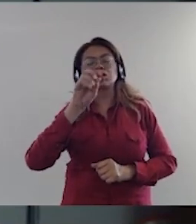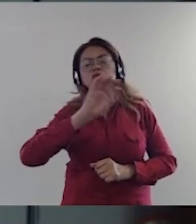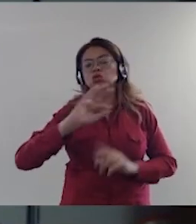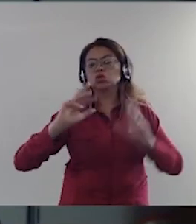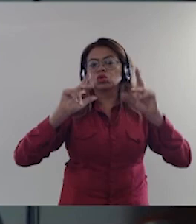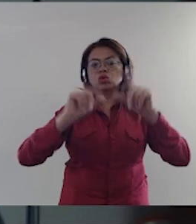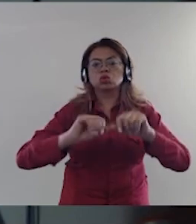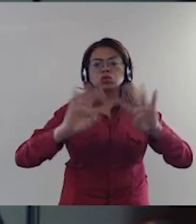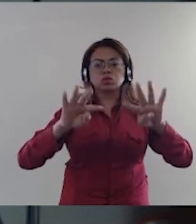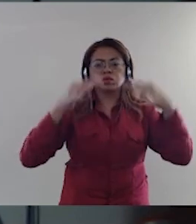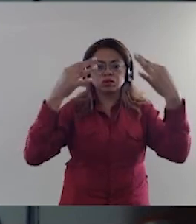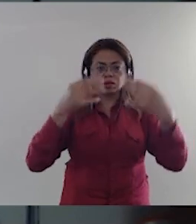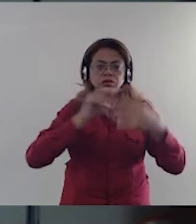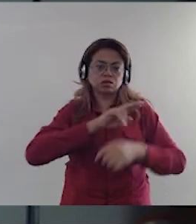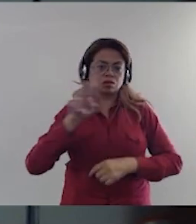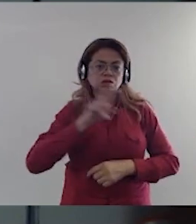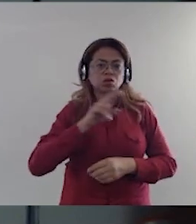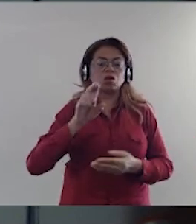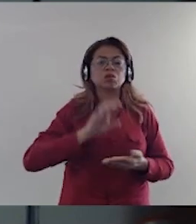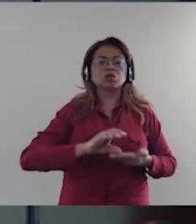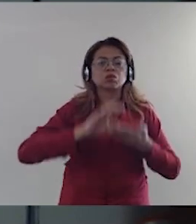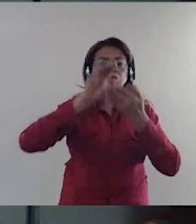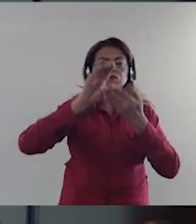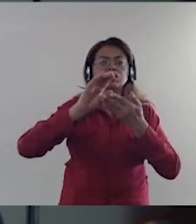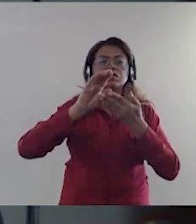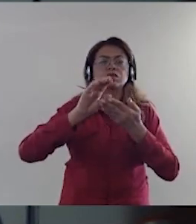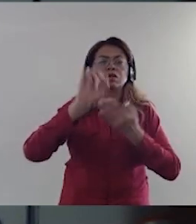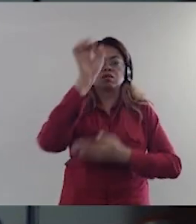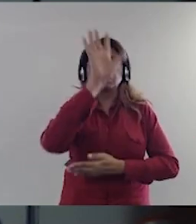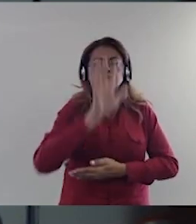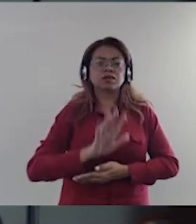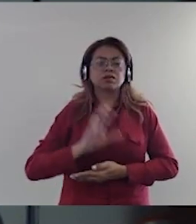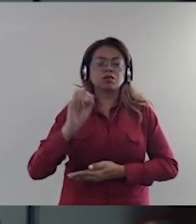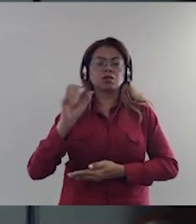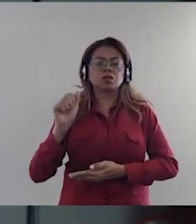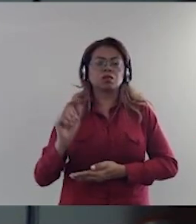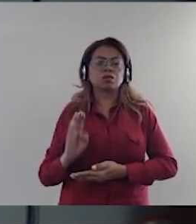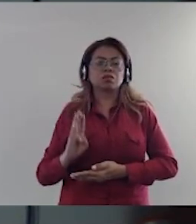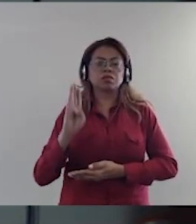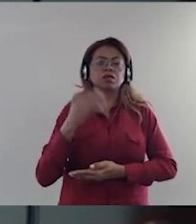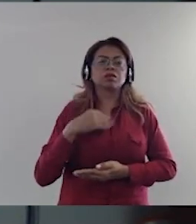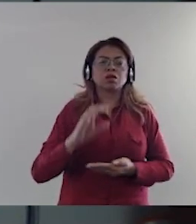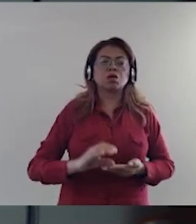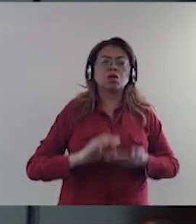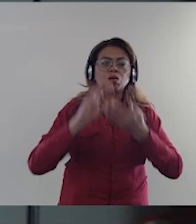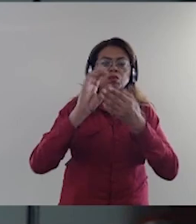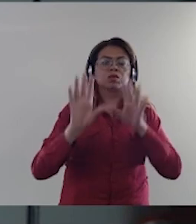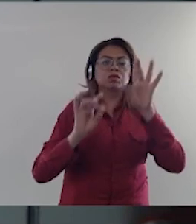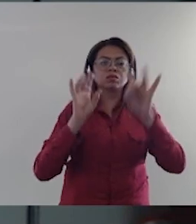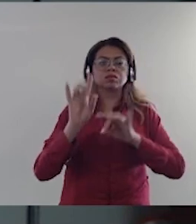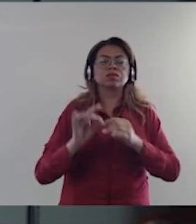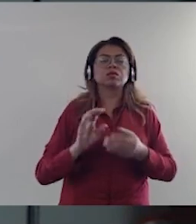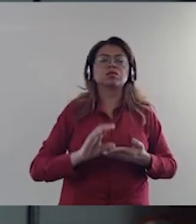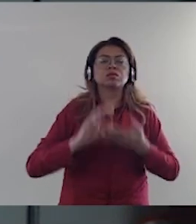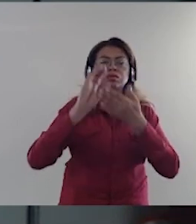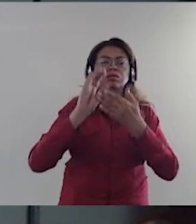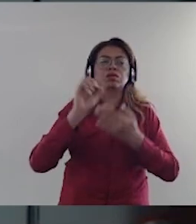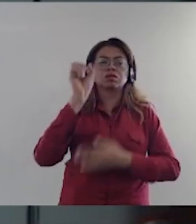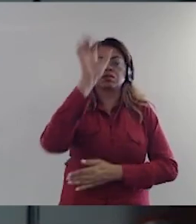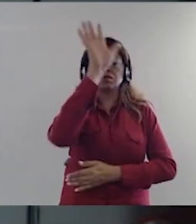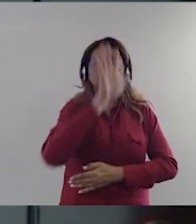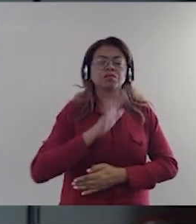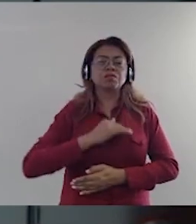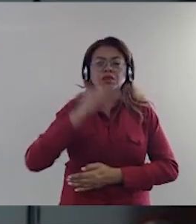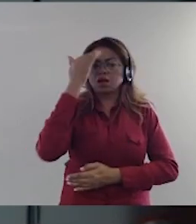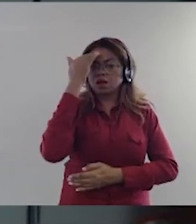assistem, em nome do Conselho Federal da OAB e em nome da Comissão Especial de Direito Civil do Conselho Federal,